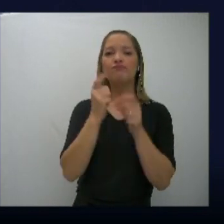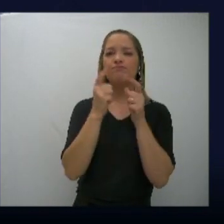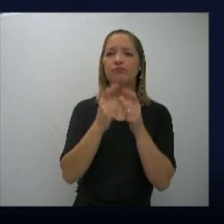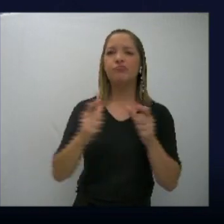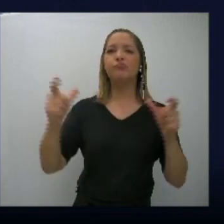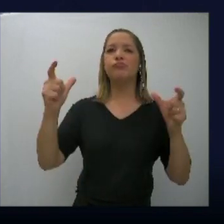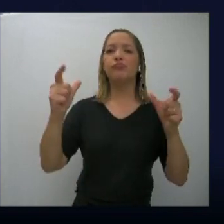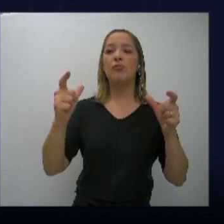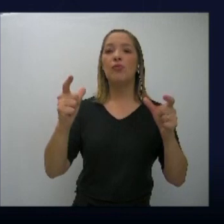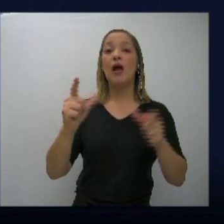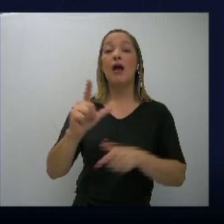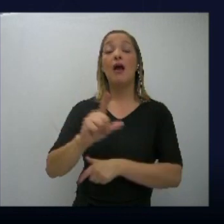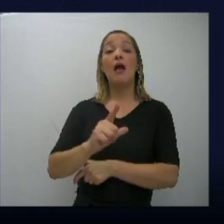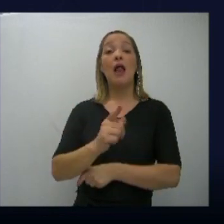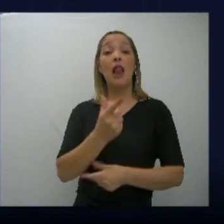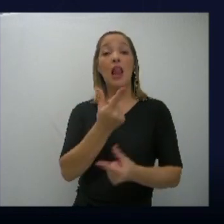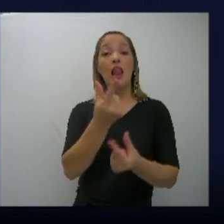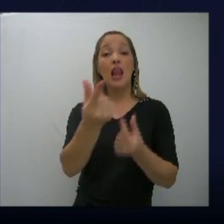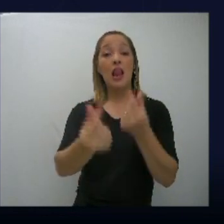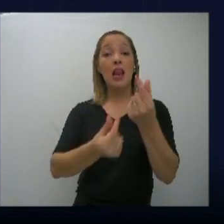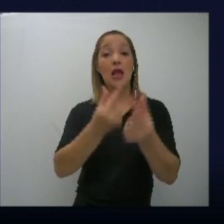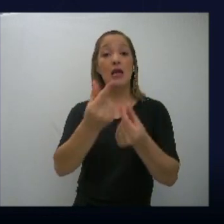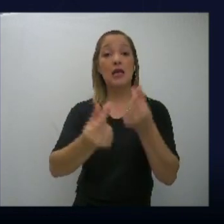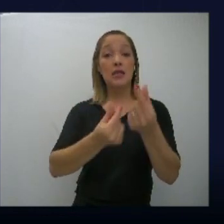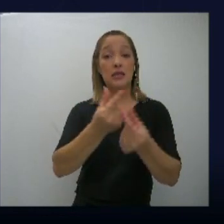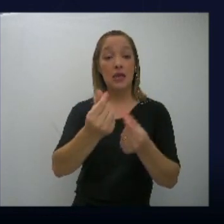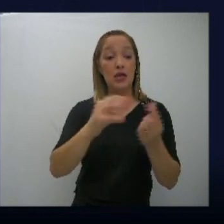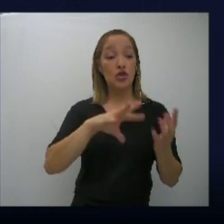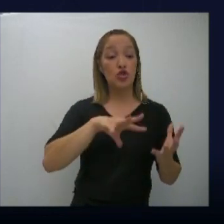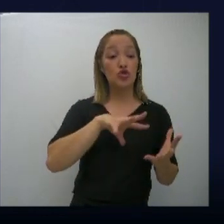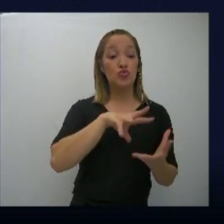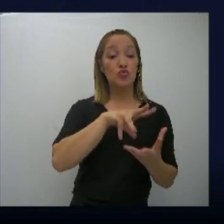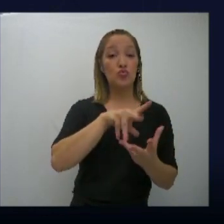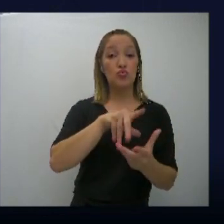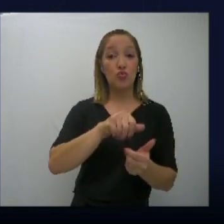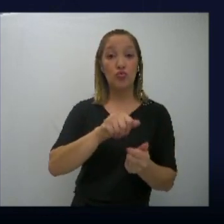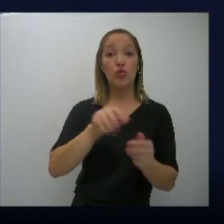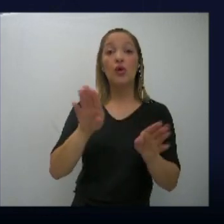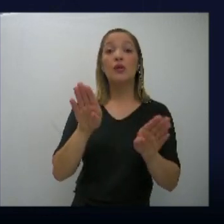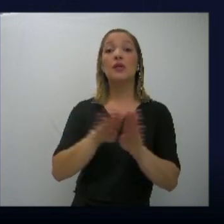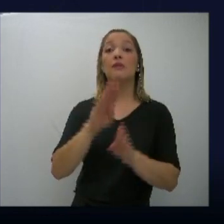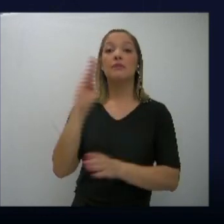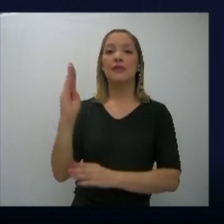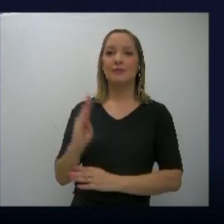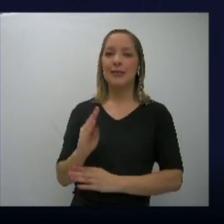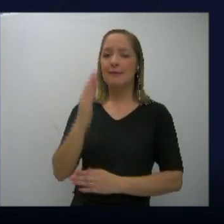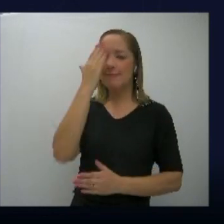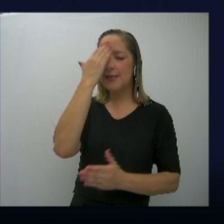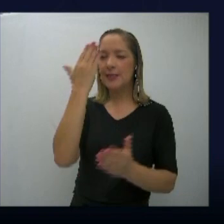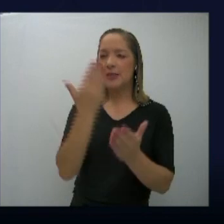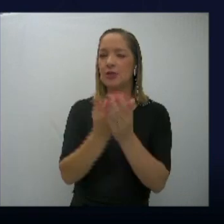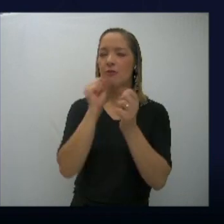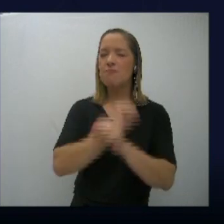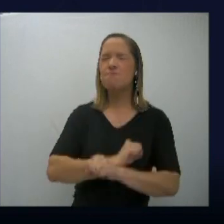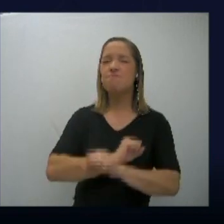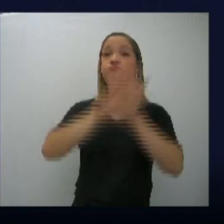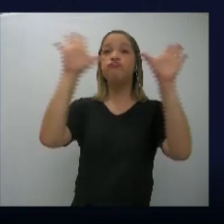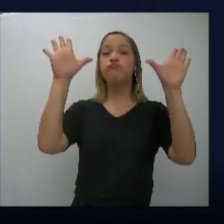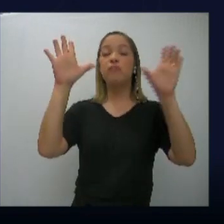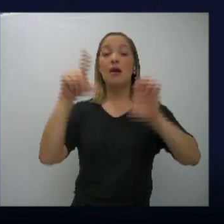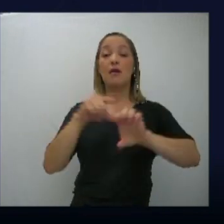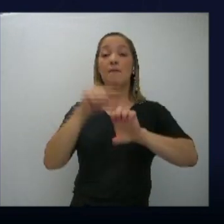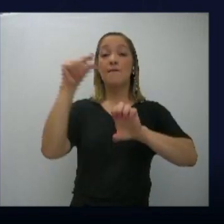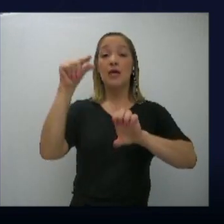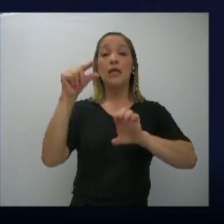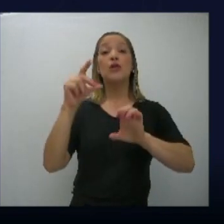grande do mundo no mundo e no Brasil e o que eu acredito que essa explosão empreendedora que tá